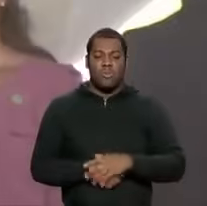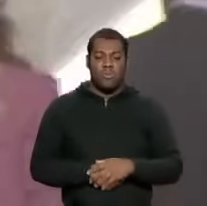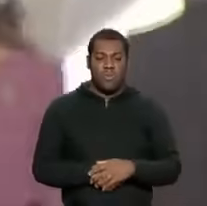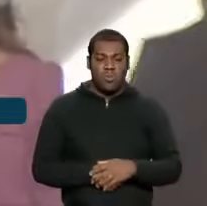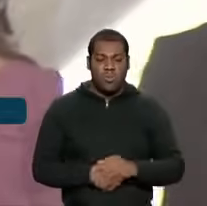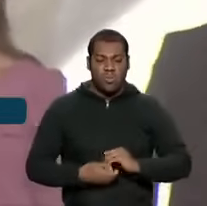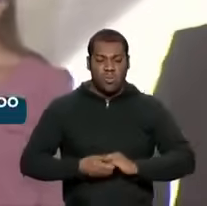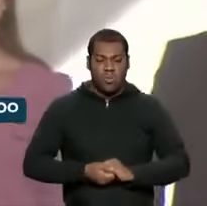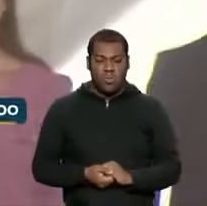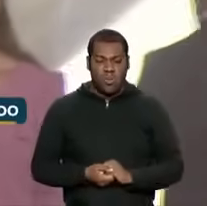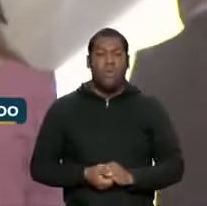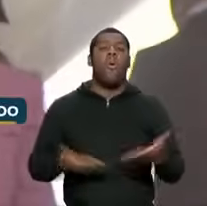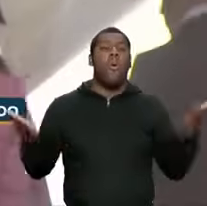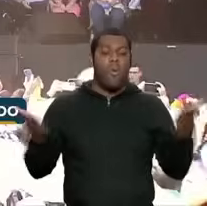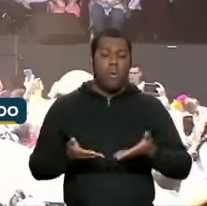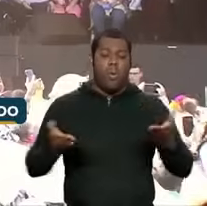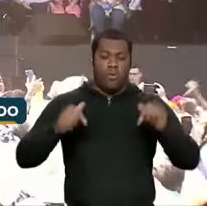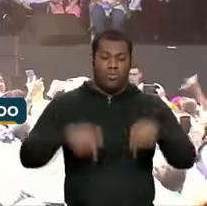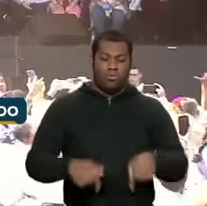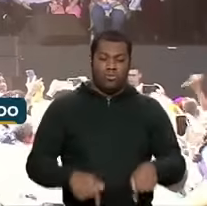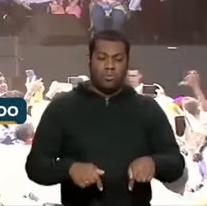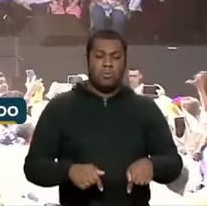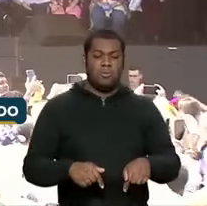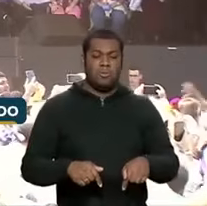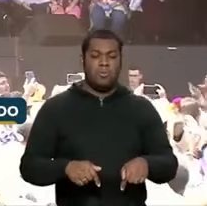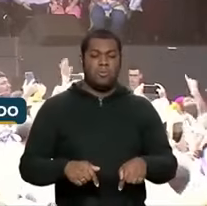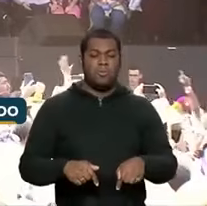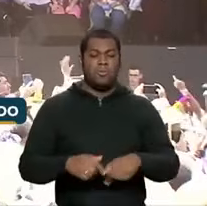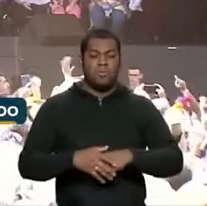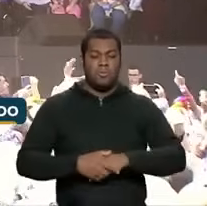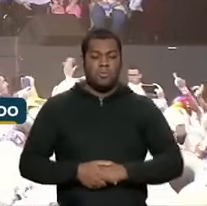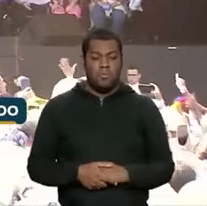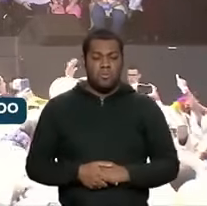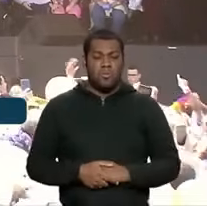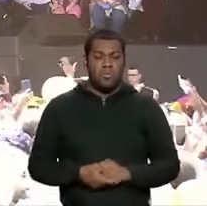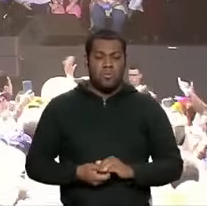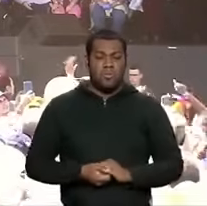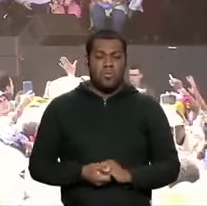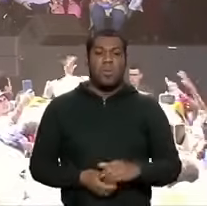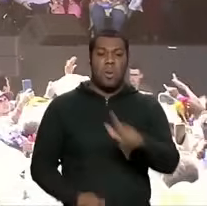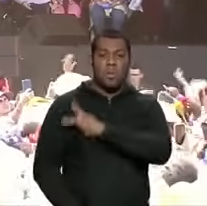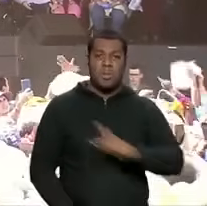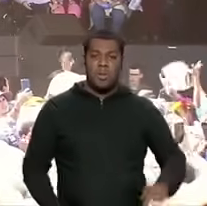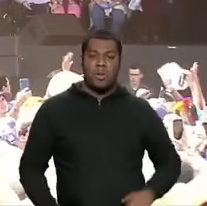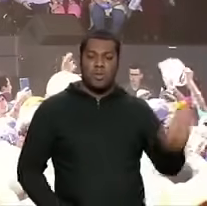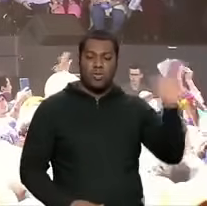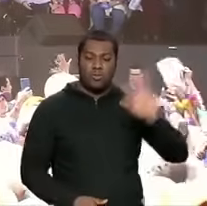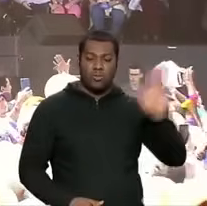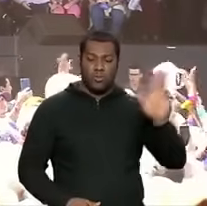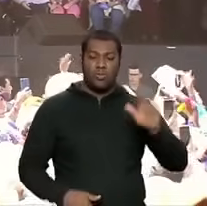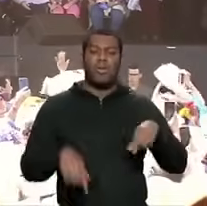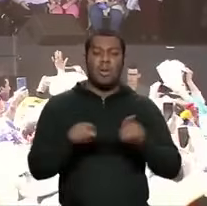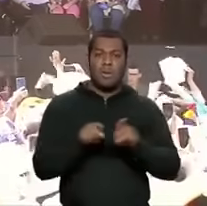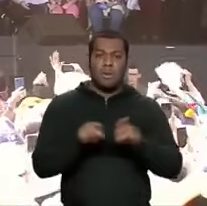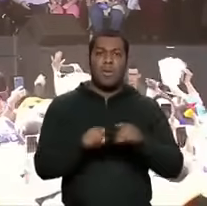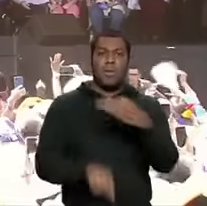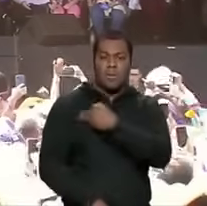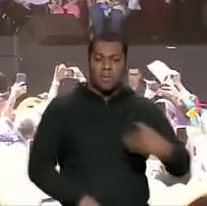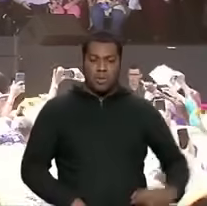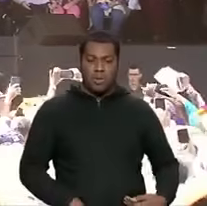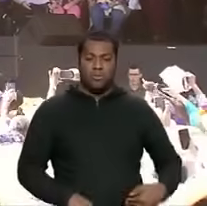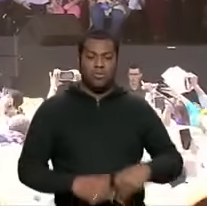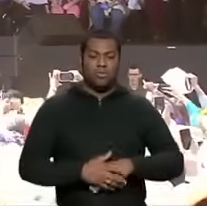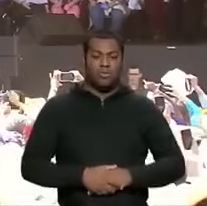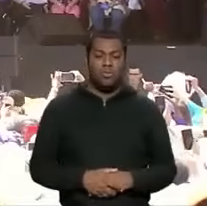senadoras que estão aqui para responder também aqui presidente Lula tem mais ministros